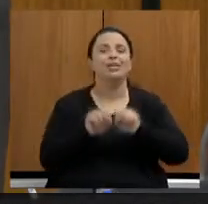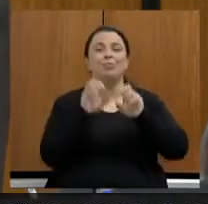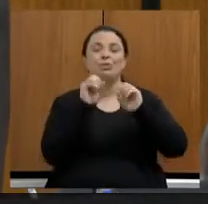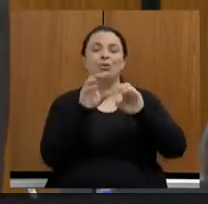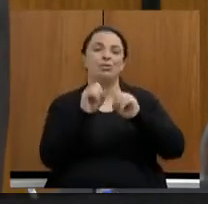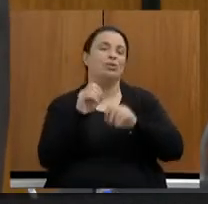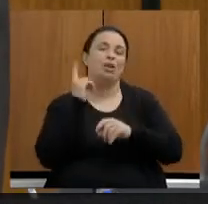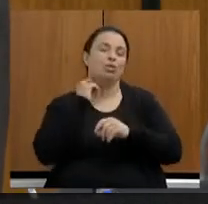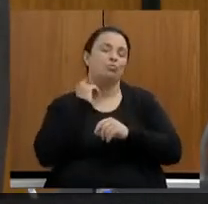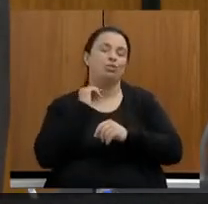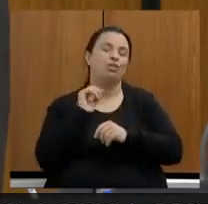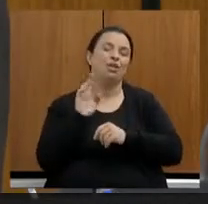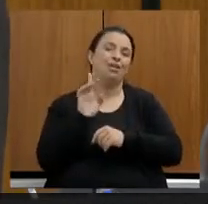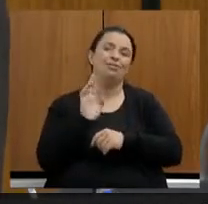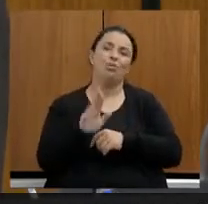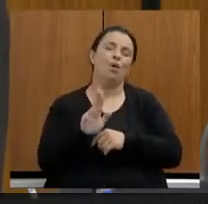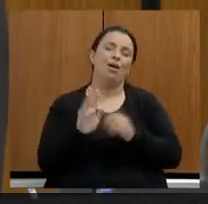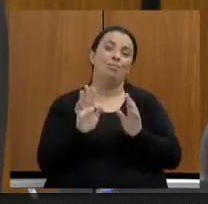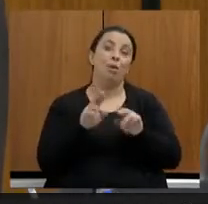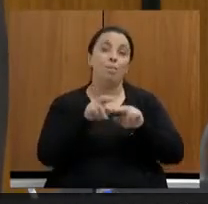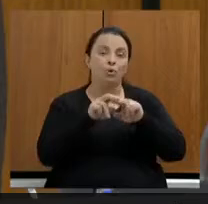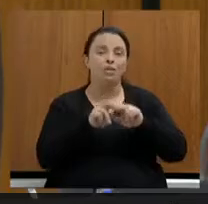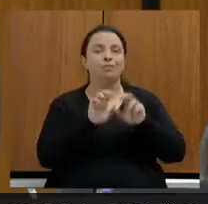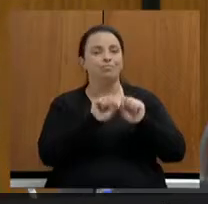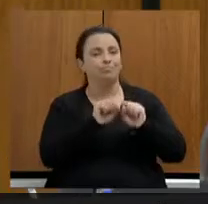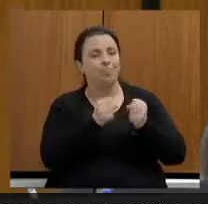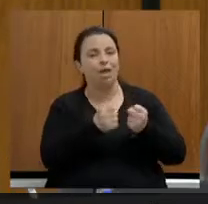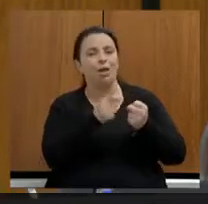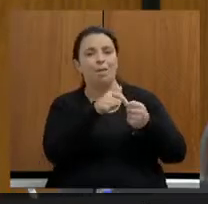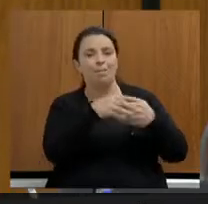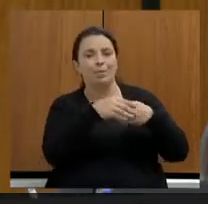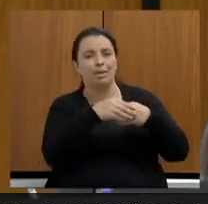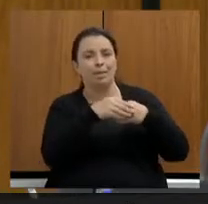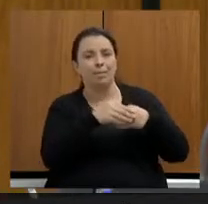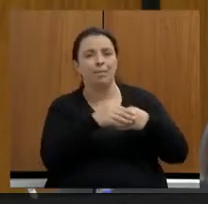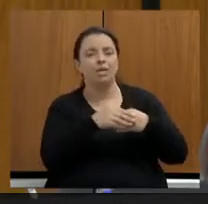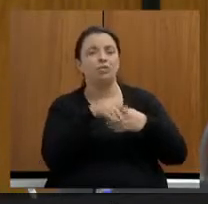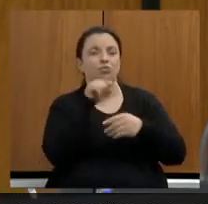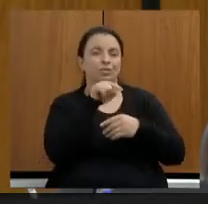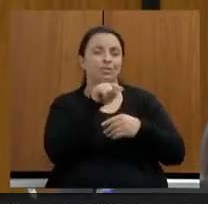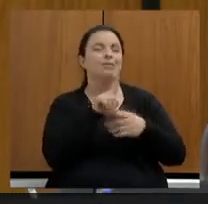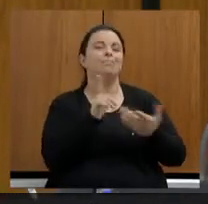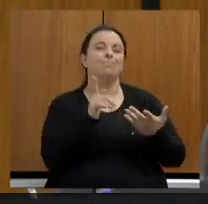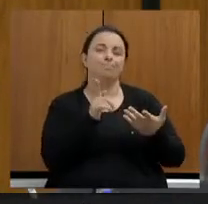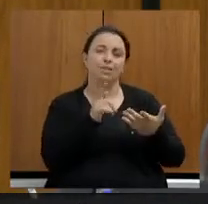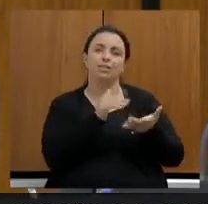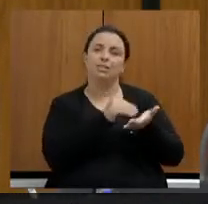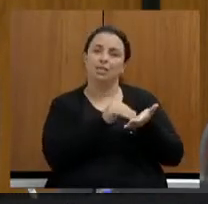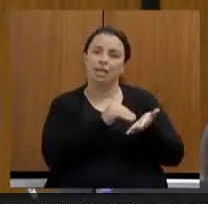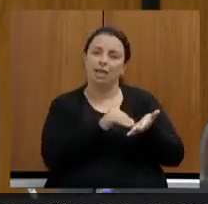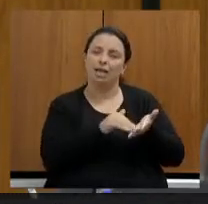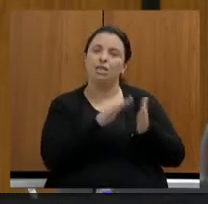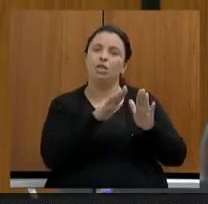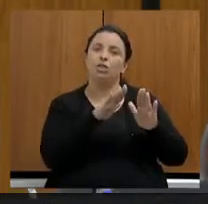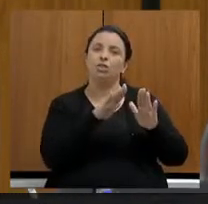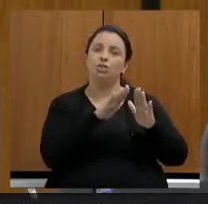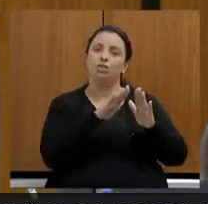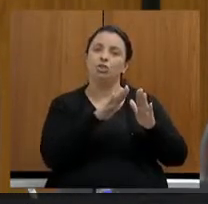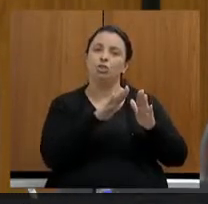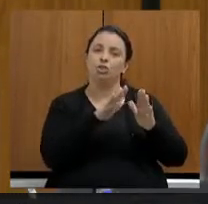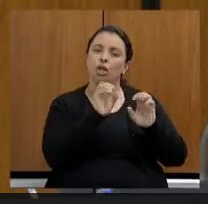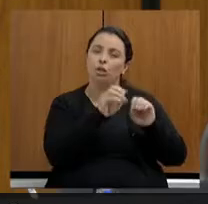Gerais por isso é que eu já firme os meus parabéns Júlia por tudo que vocês têm fazer tem feito pelo da Educação do nosso Estado